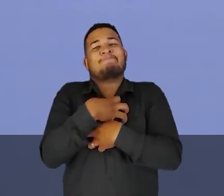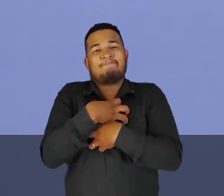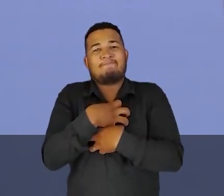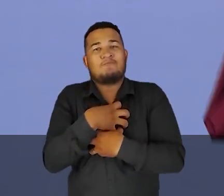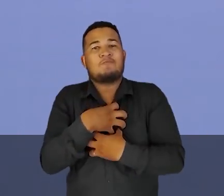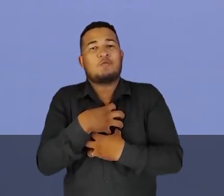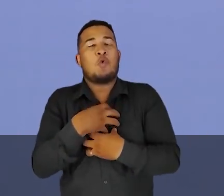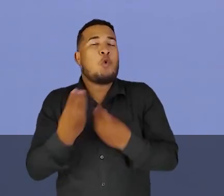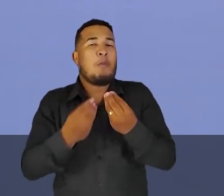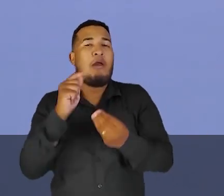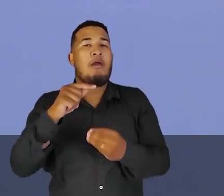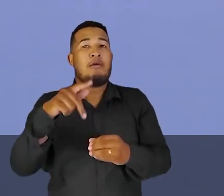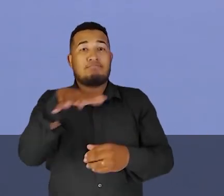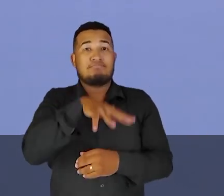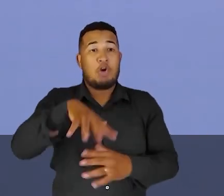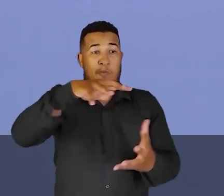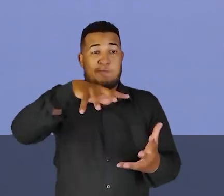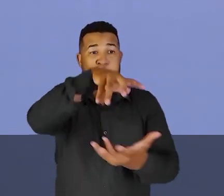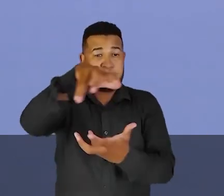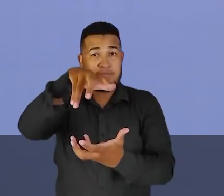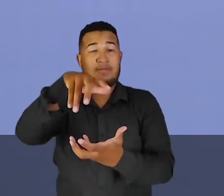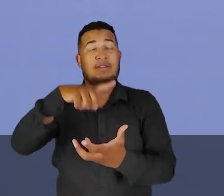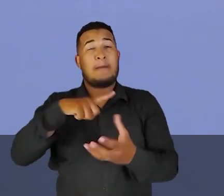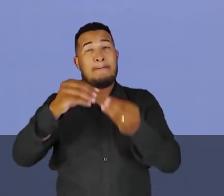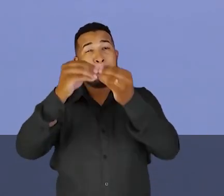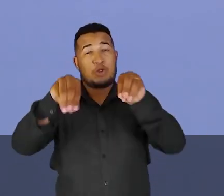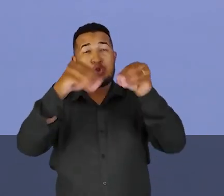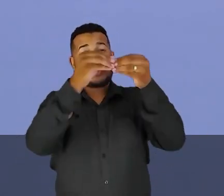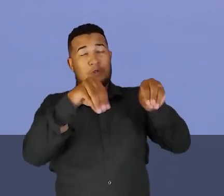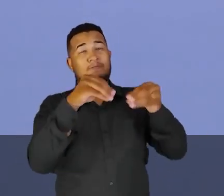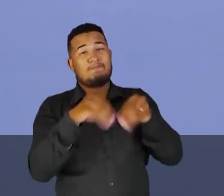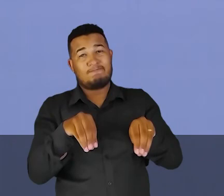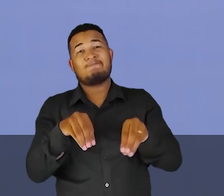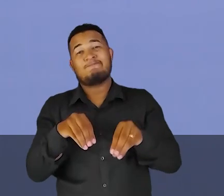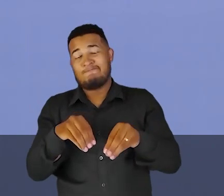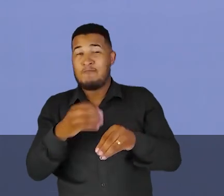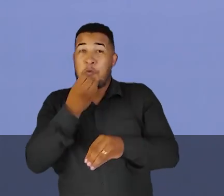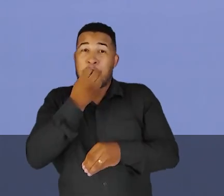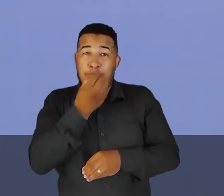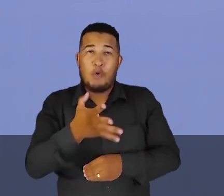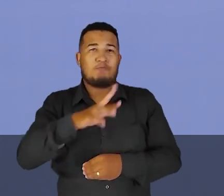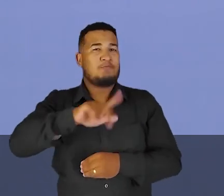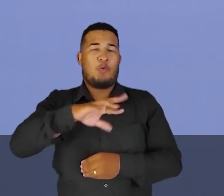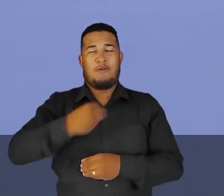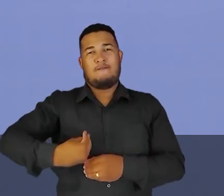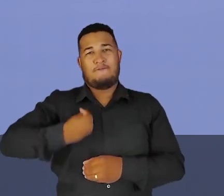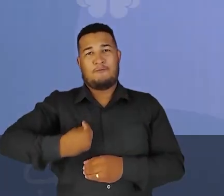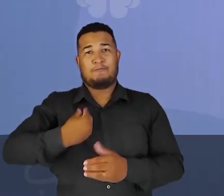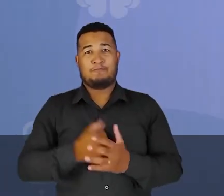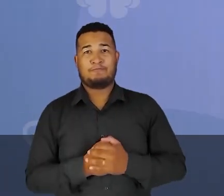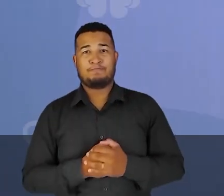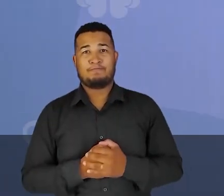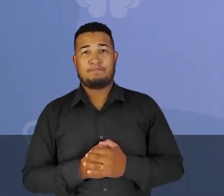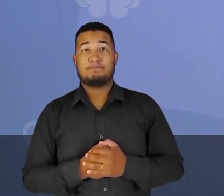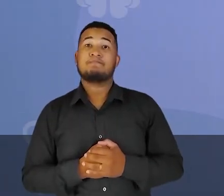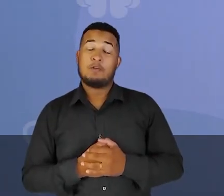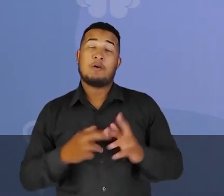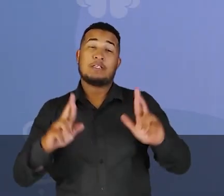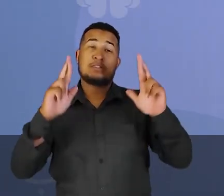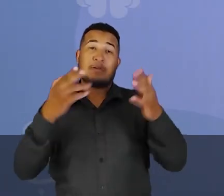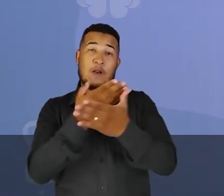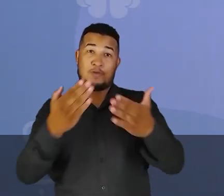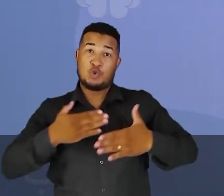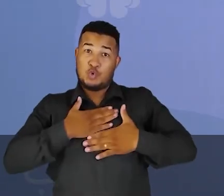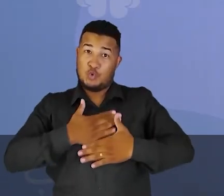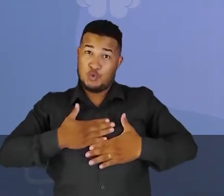nas condições ambientais do planeta e provocar alguns danos, né, que não são muito favoráveis à nossa vida. Bom, eu espero que vocês